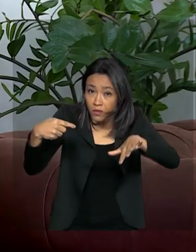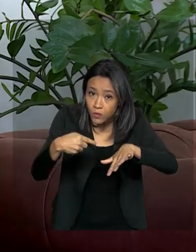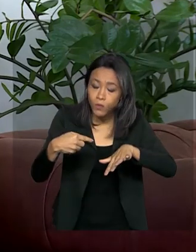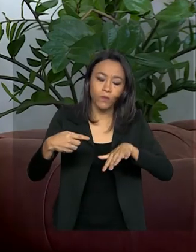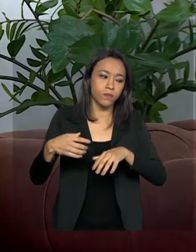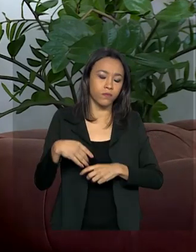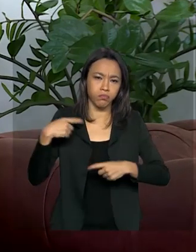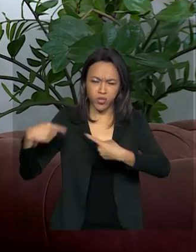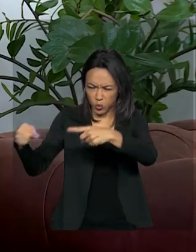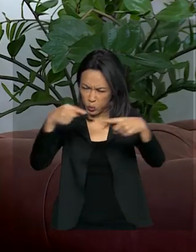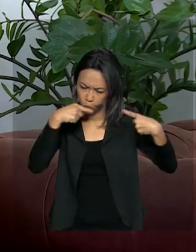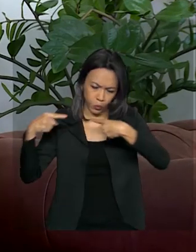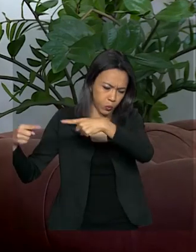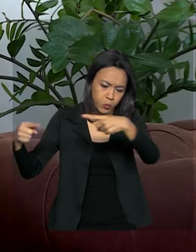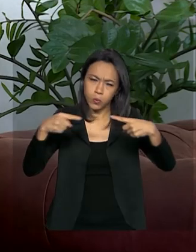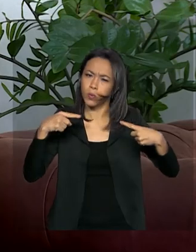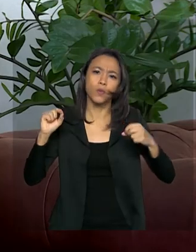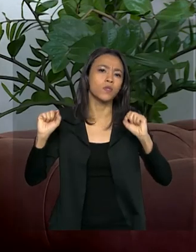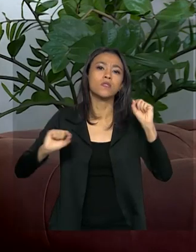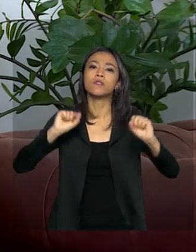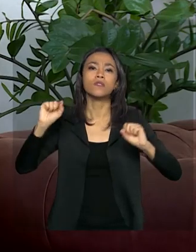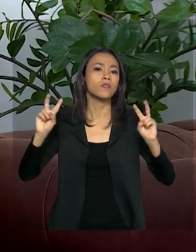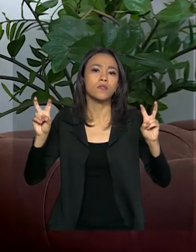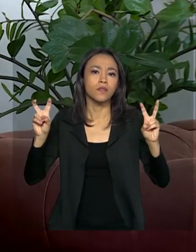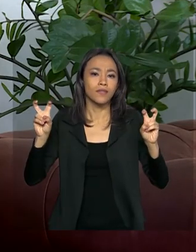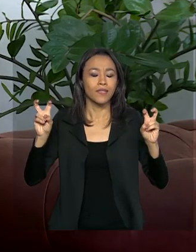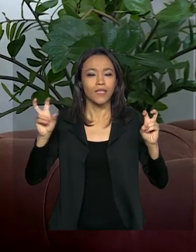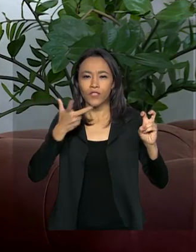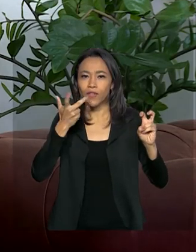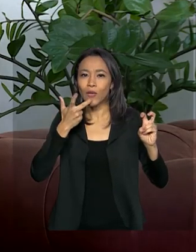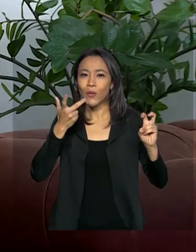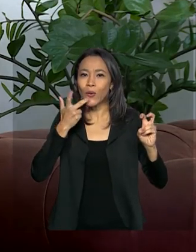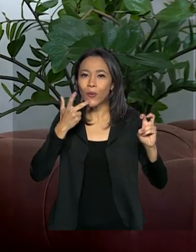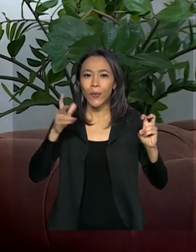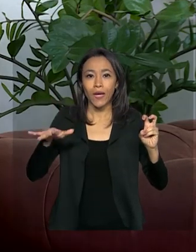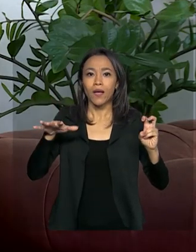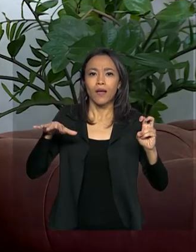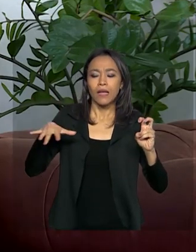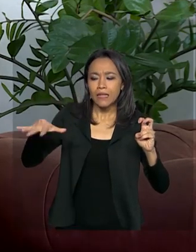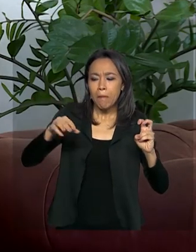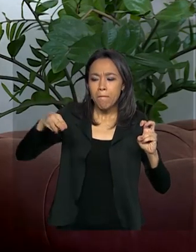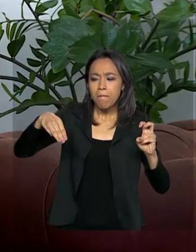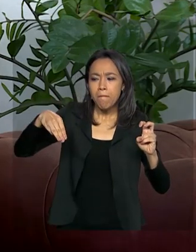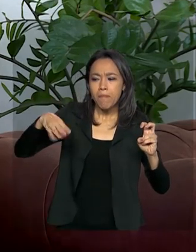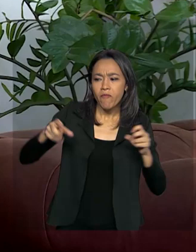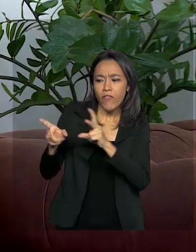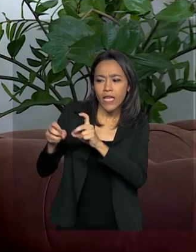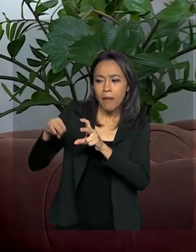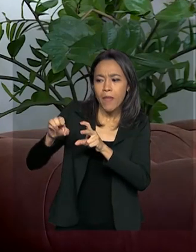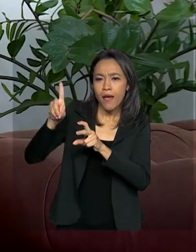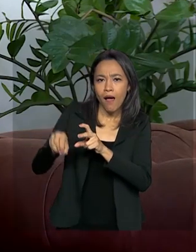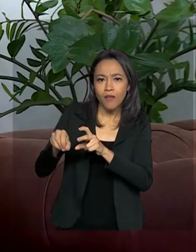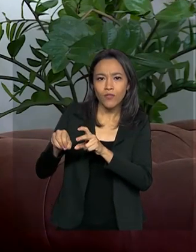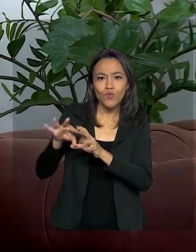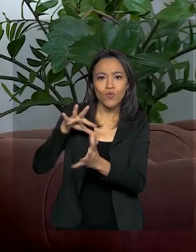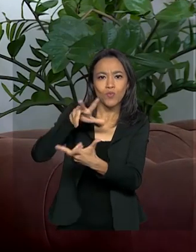uma discussão maior desses a gente chama de mercado os molhados ou web-marketing na que existem no